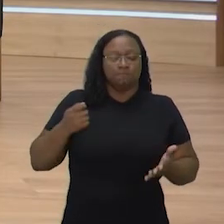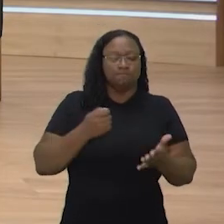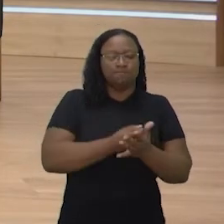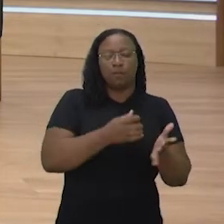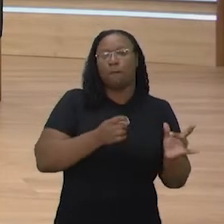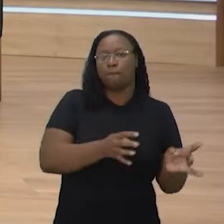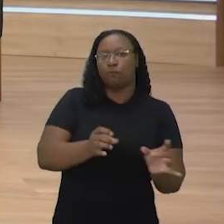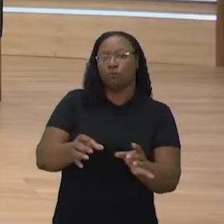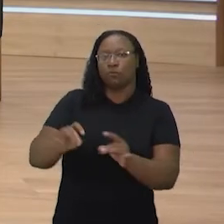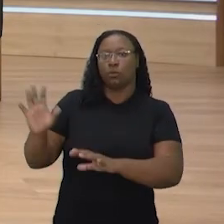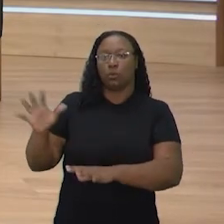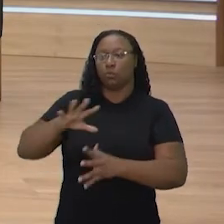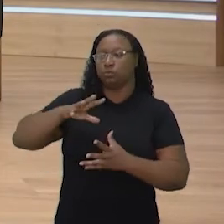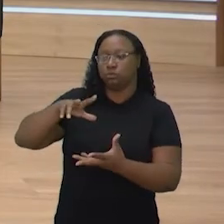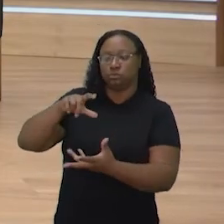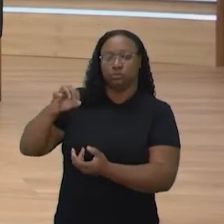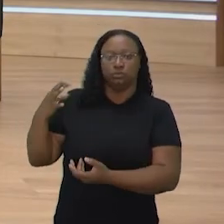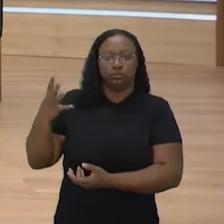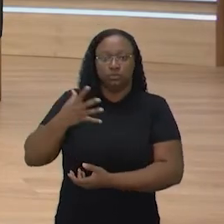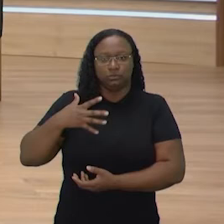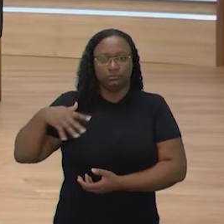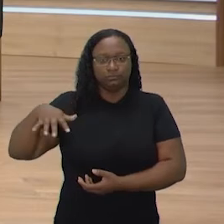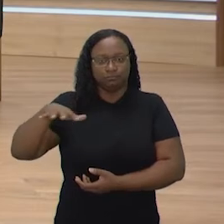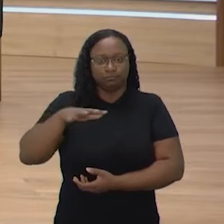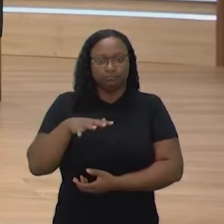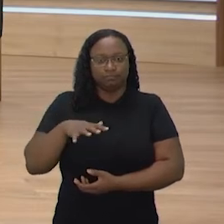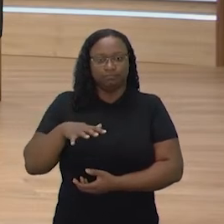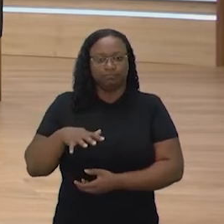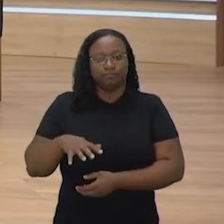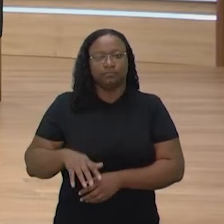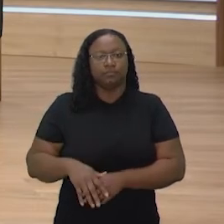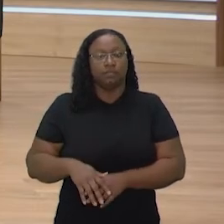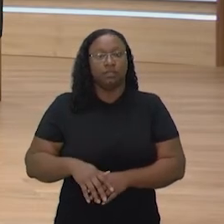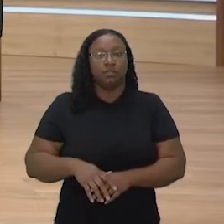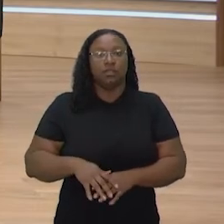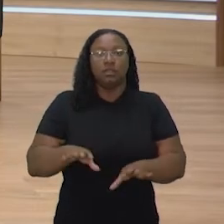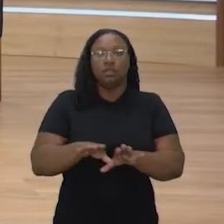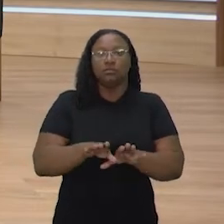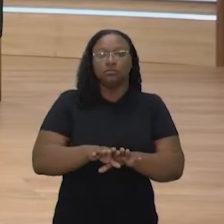todo. E esta outra pirólise, além do carvão vegetal, produz também o